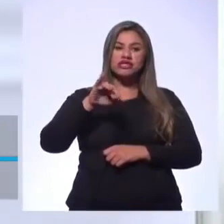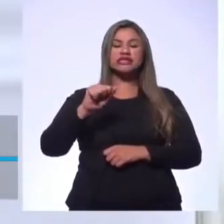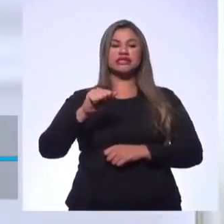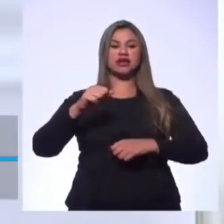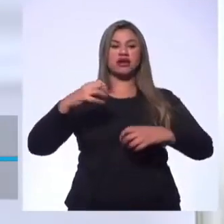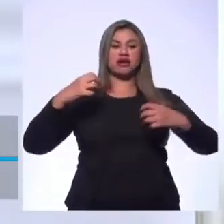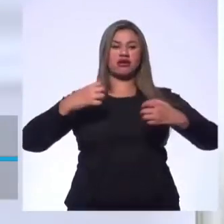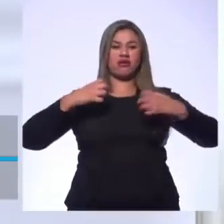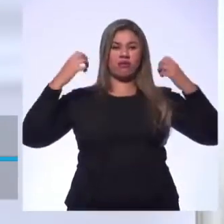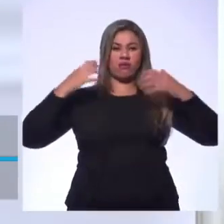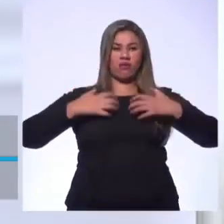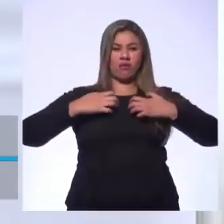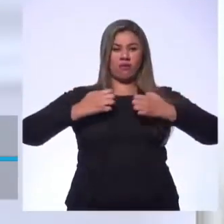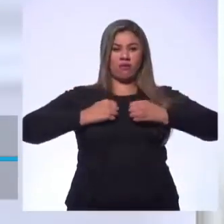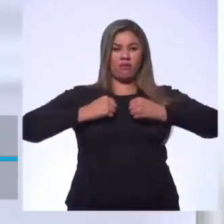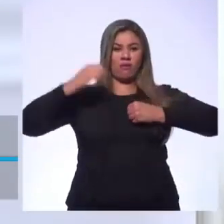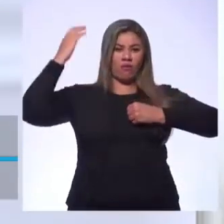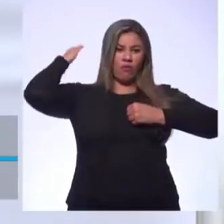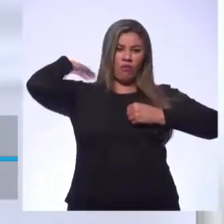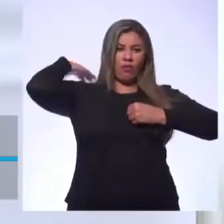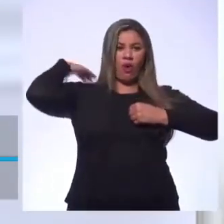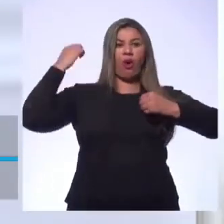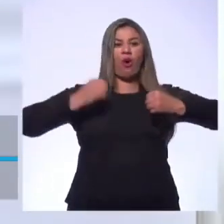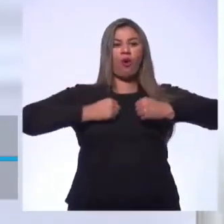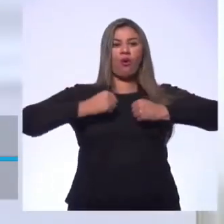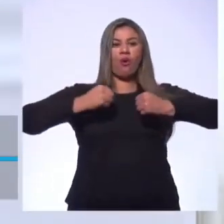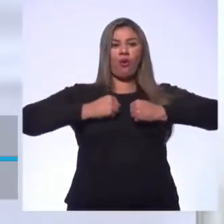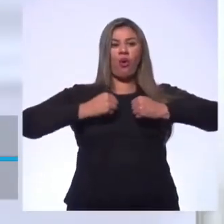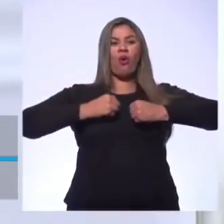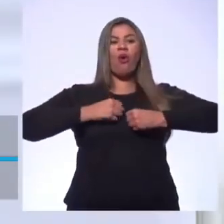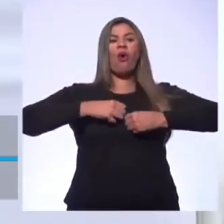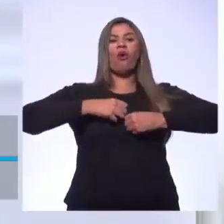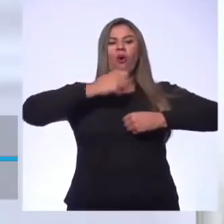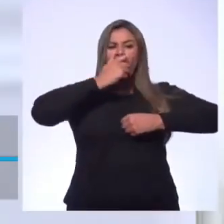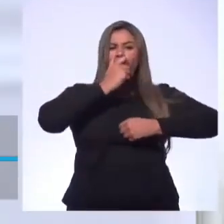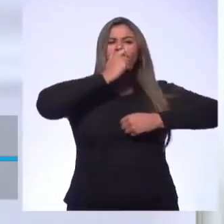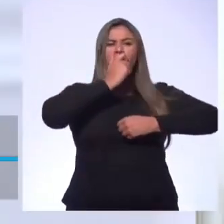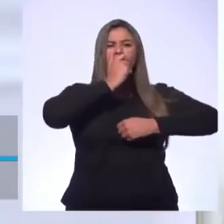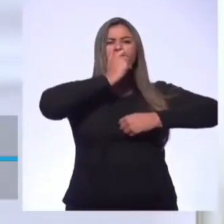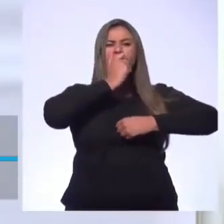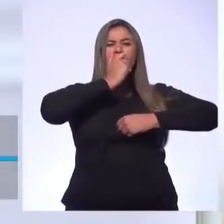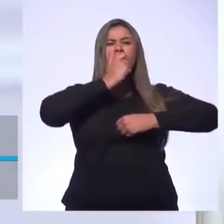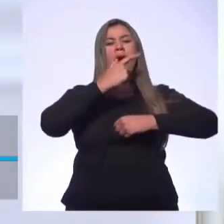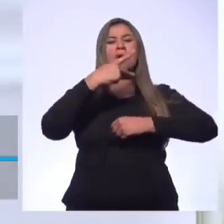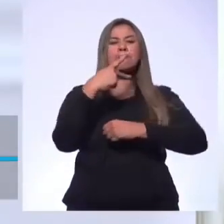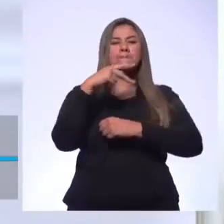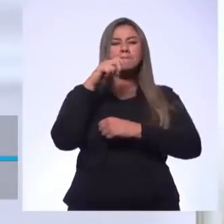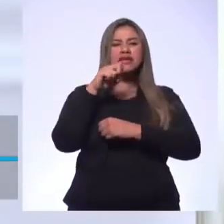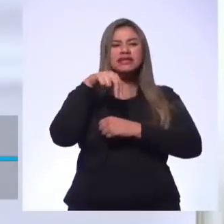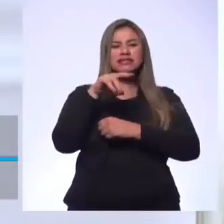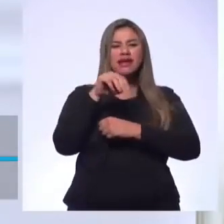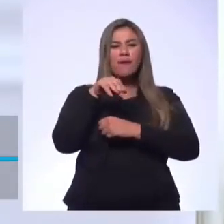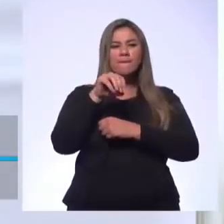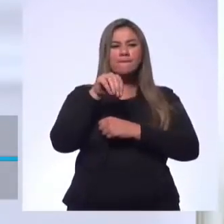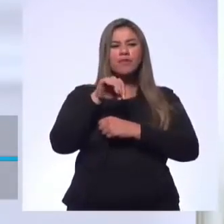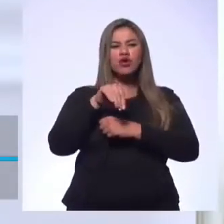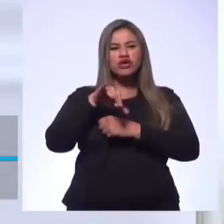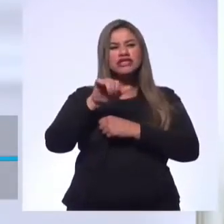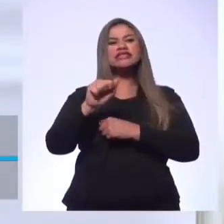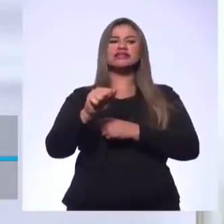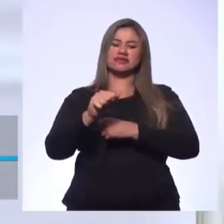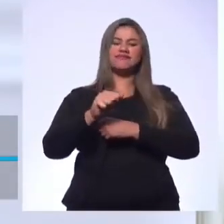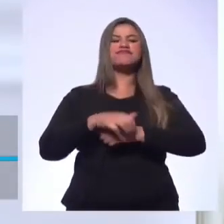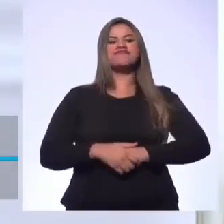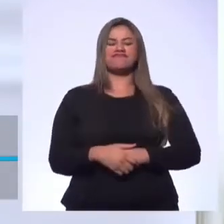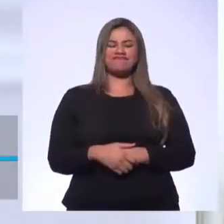normalmente é bactéria, mas pode ser a partir de associação com um vírus, né? Inclusive o coronavírus aí, ele causa um